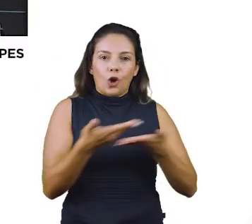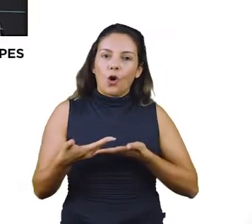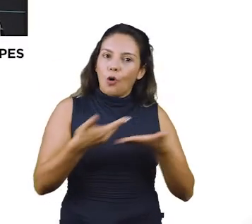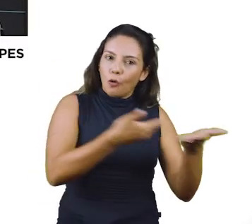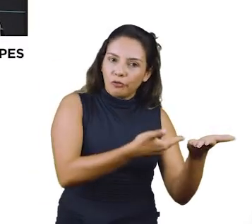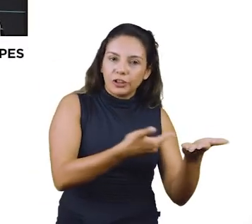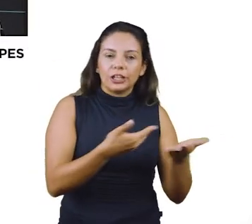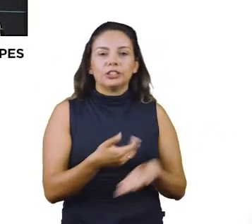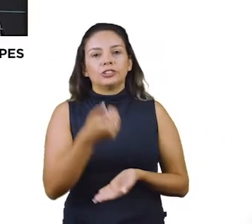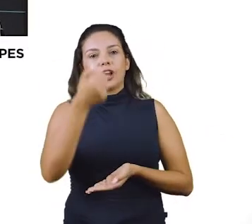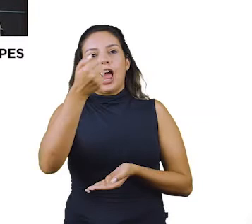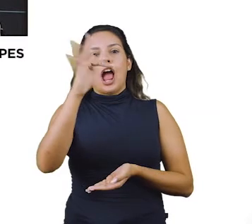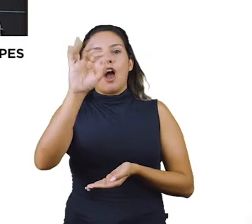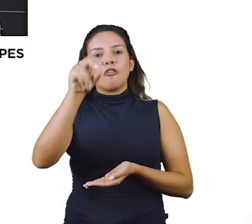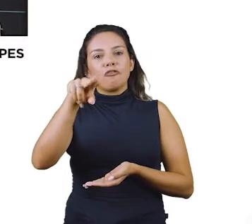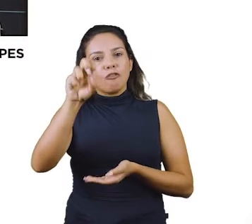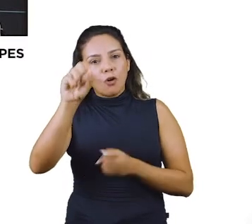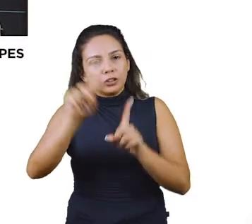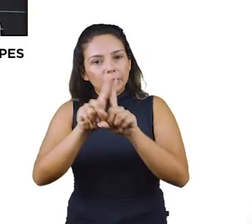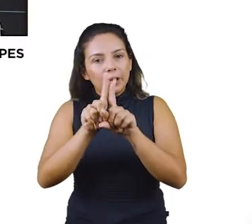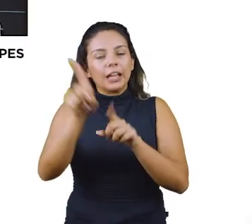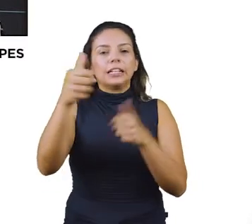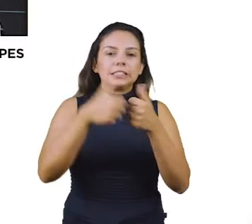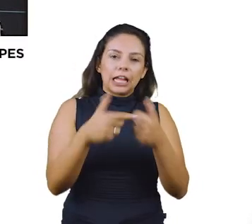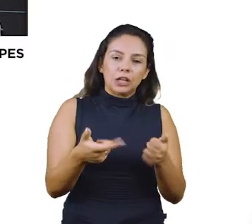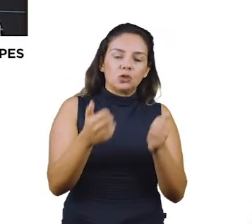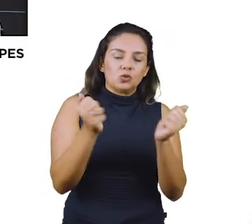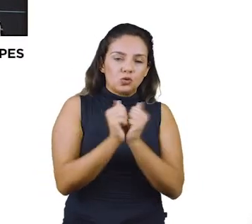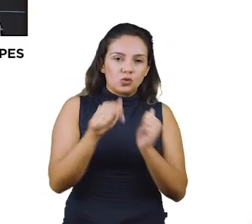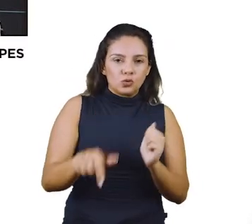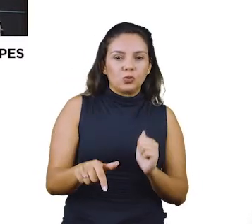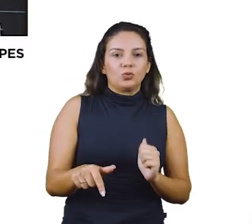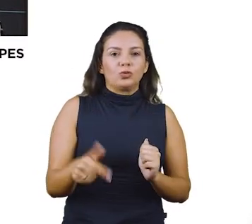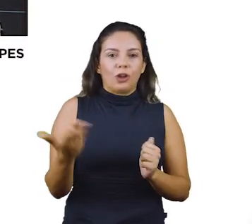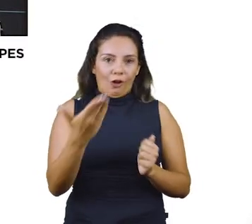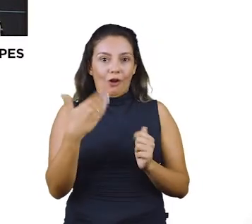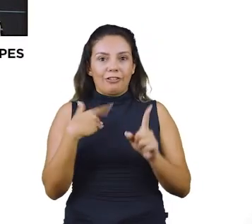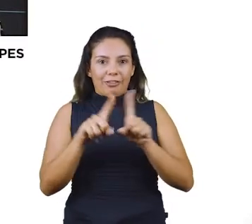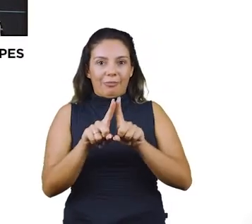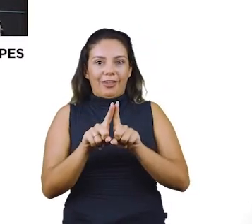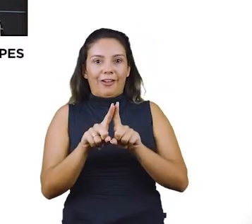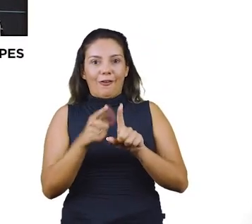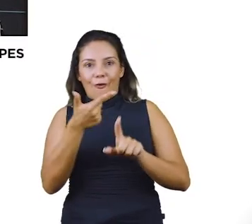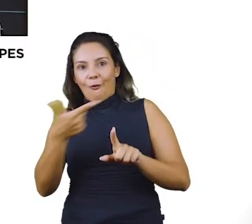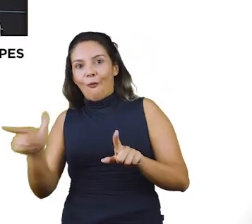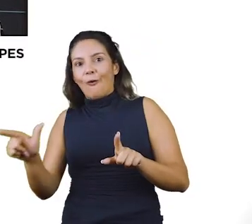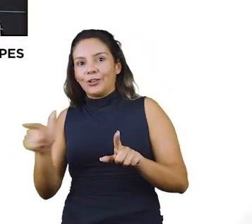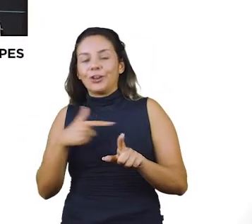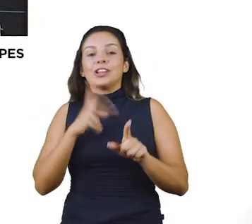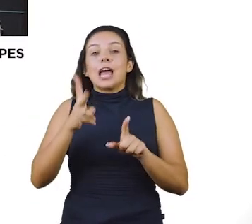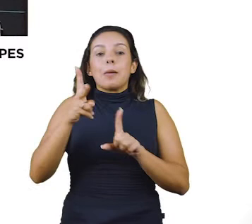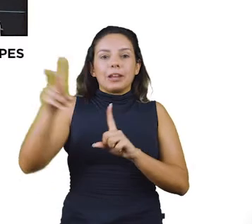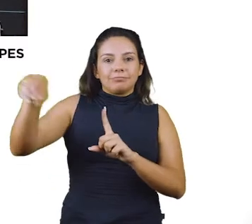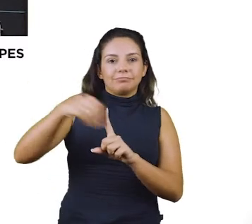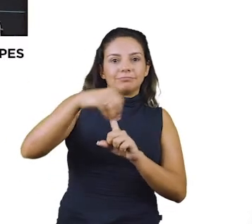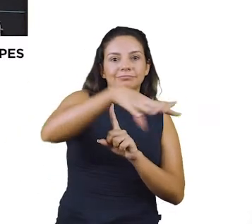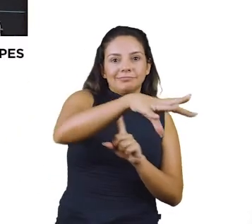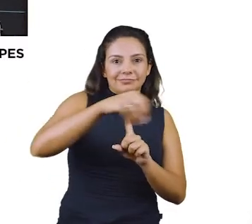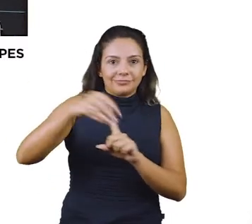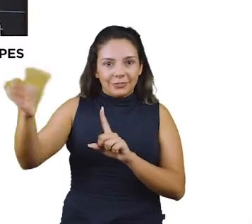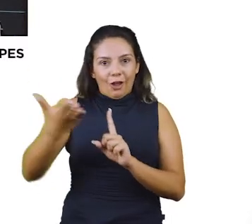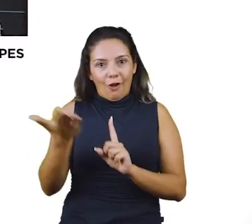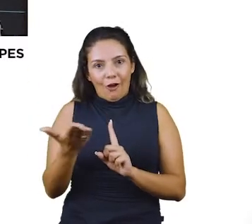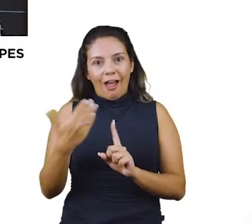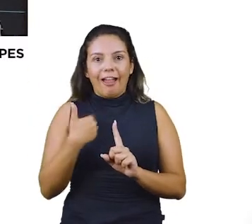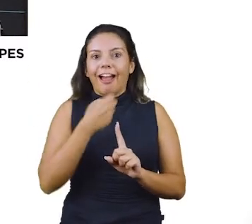está sentado em uma sala com uma janela ao fundo coberta por cortinas e uma TV na parede. Eu sempre fiz a mediação do Sempre um Papo, de